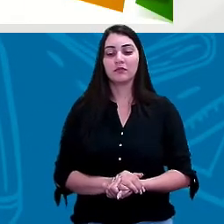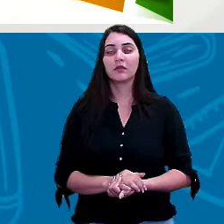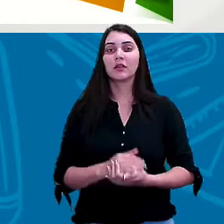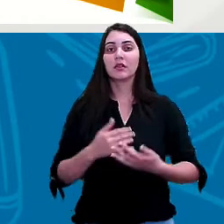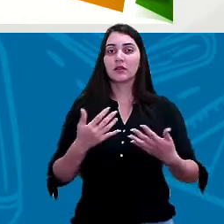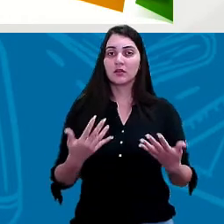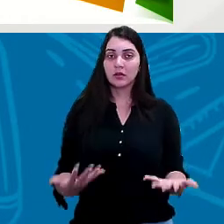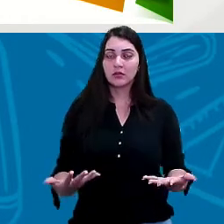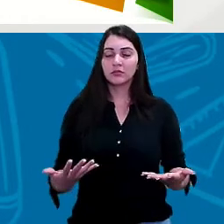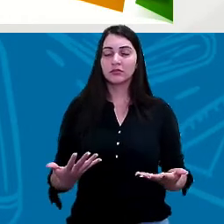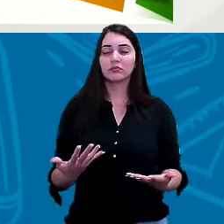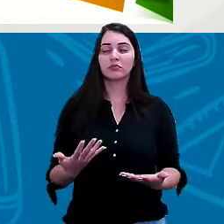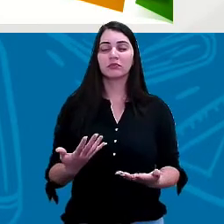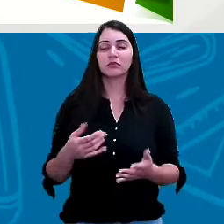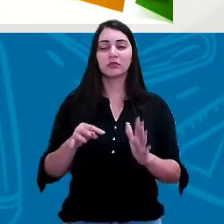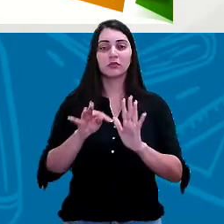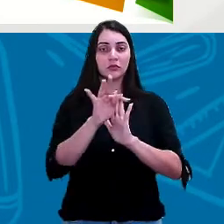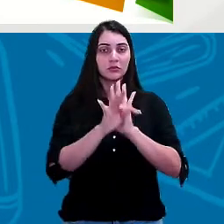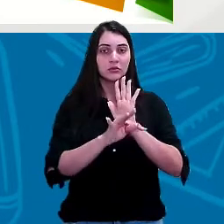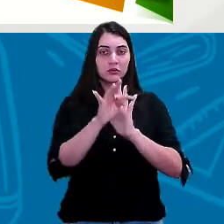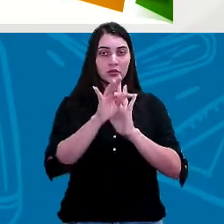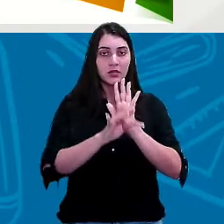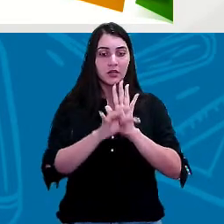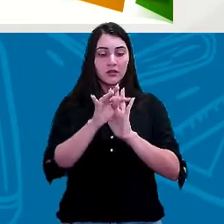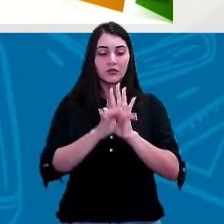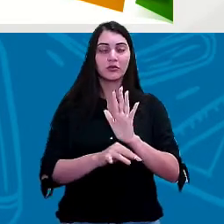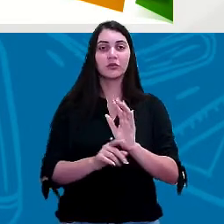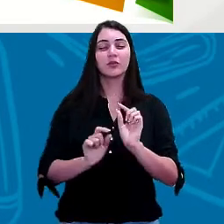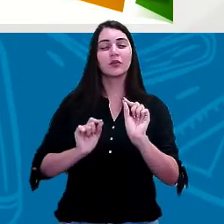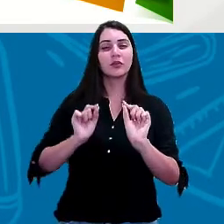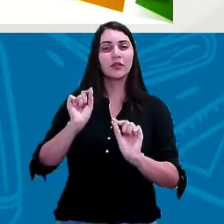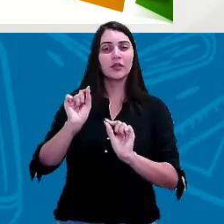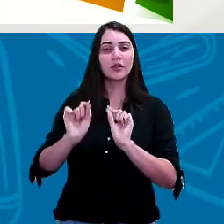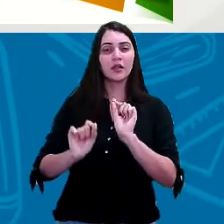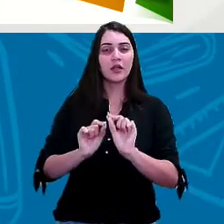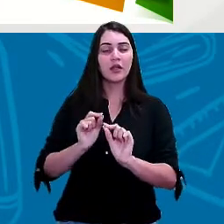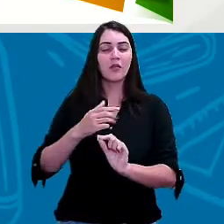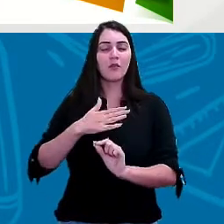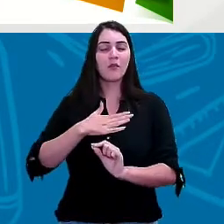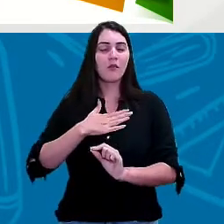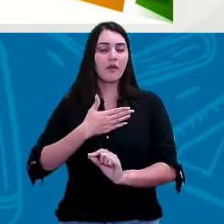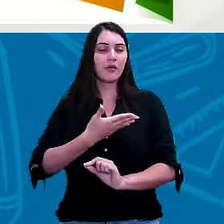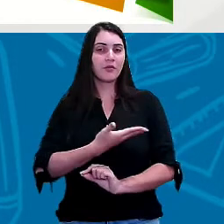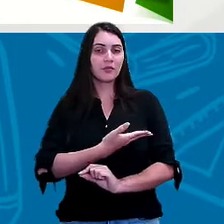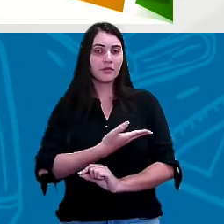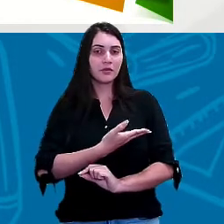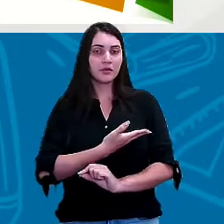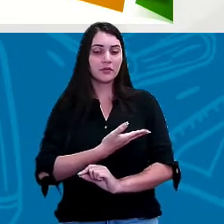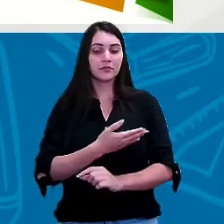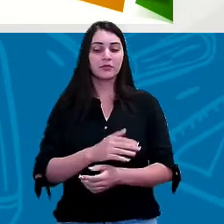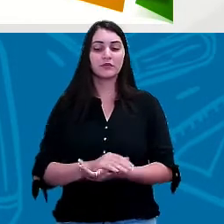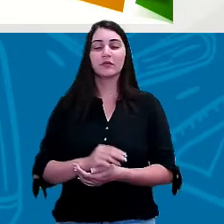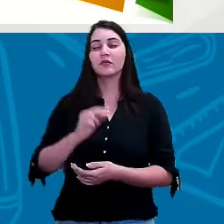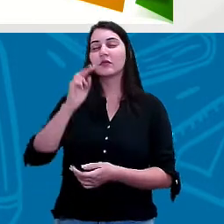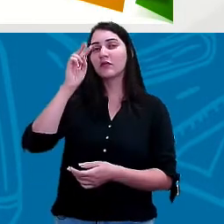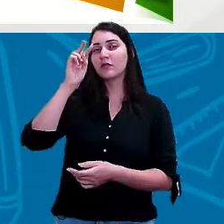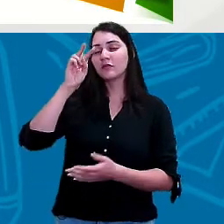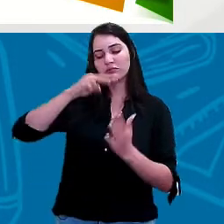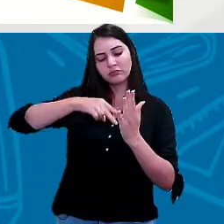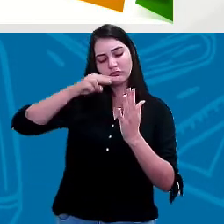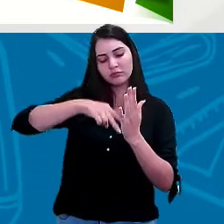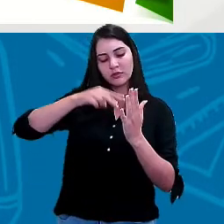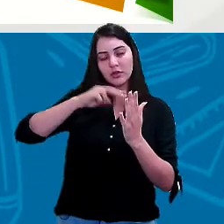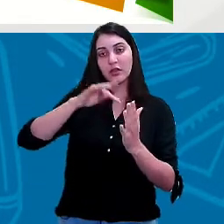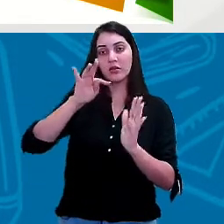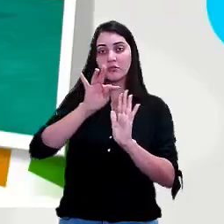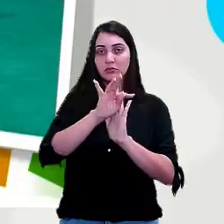Então, aqui, ó, nós temos aqui um texto, né? Quem é o meu amigo? Então, vamos ler esse texto. Preste